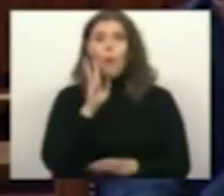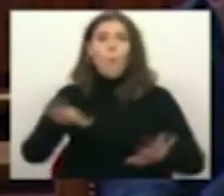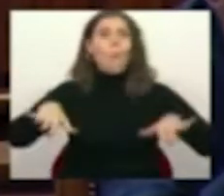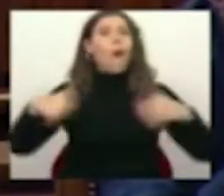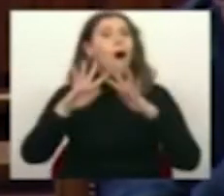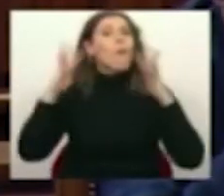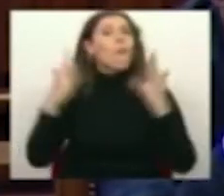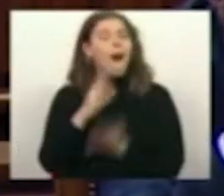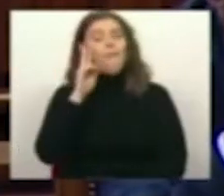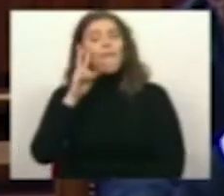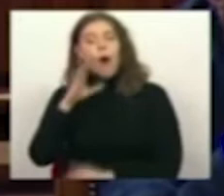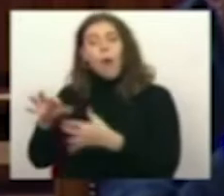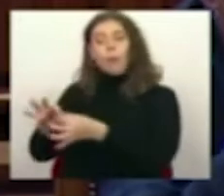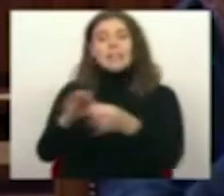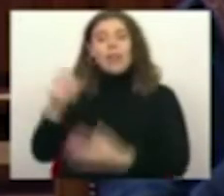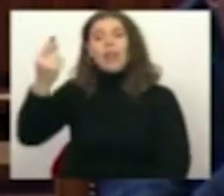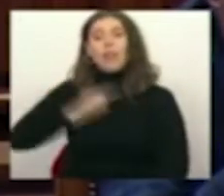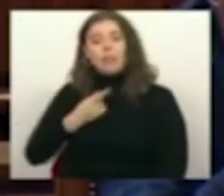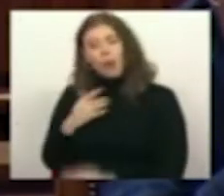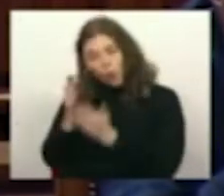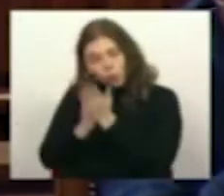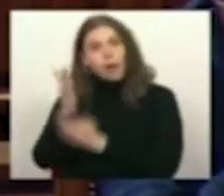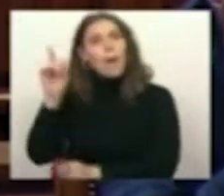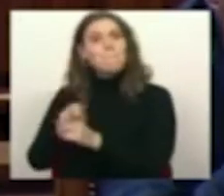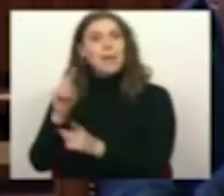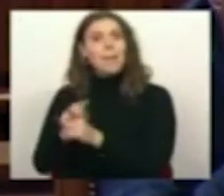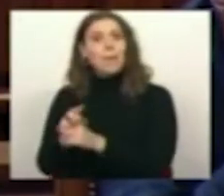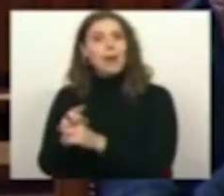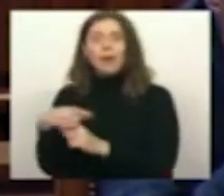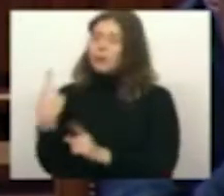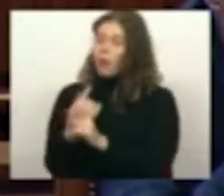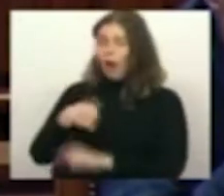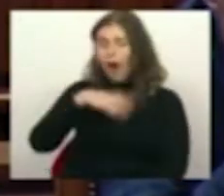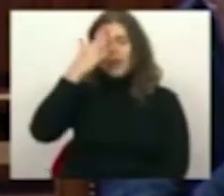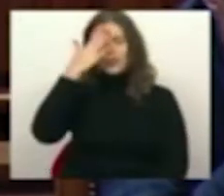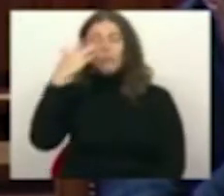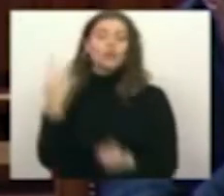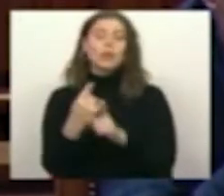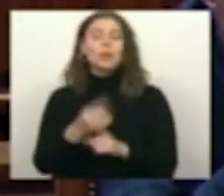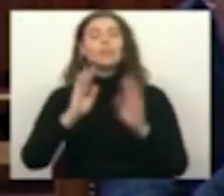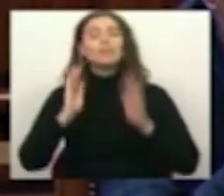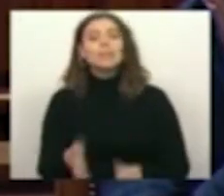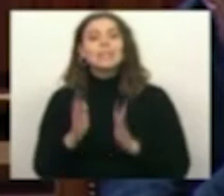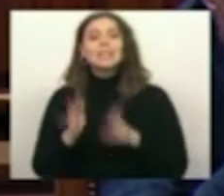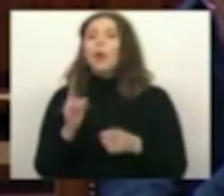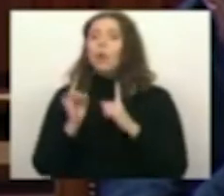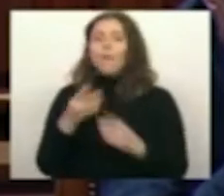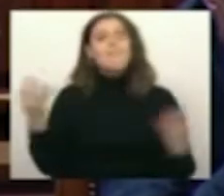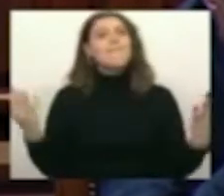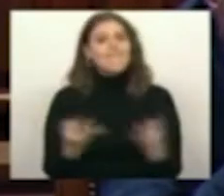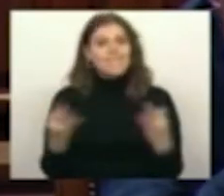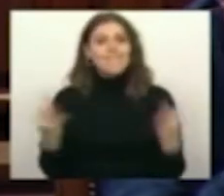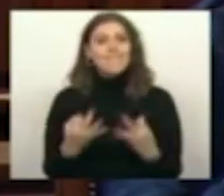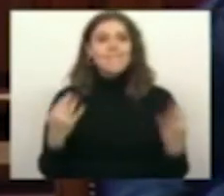global, a verba da coesão devia ser preservada. E aquilo que nós entendemos é que o que é necessário é, de facto,